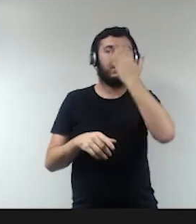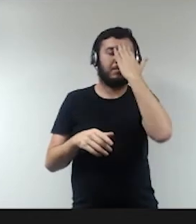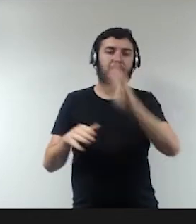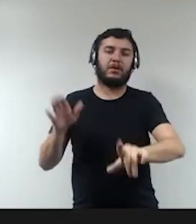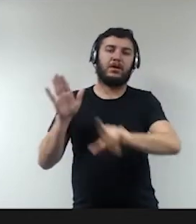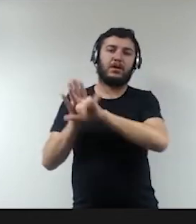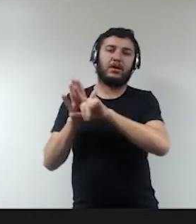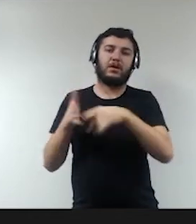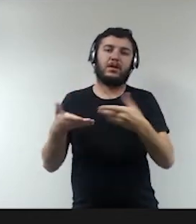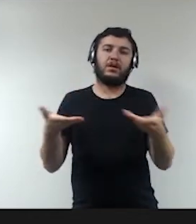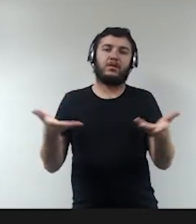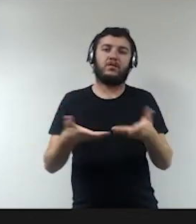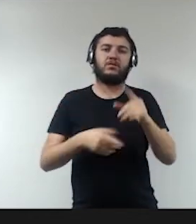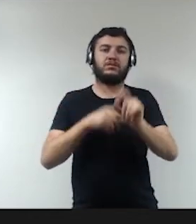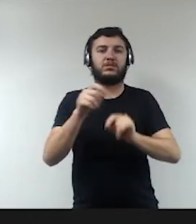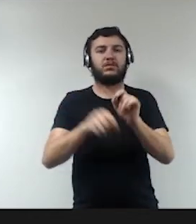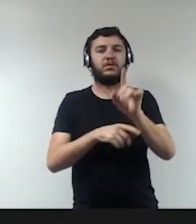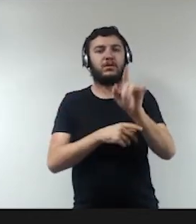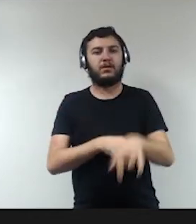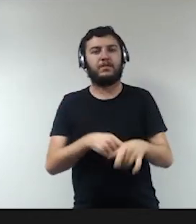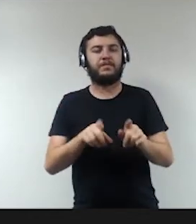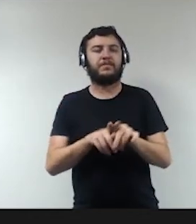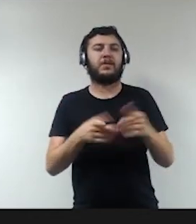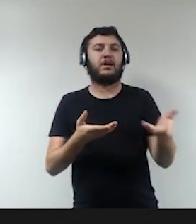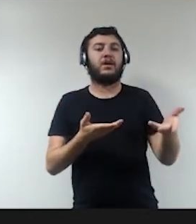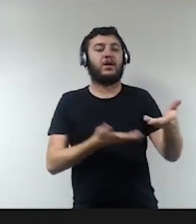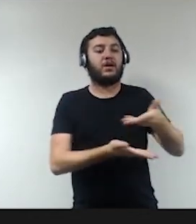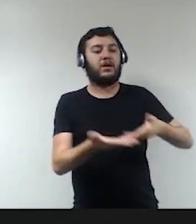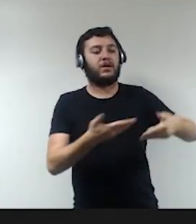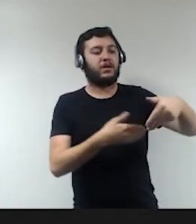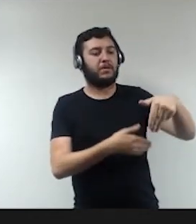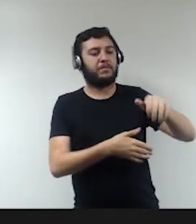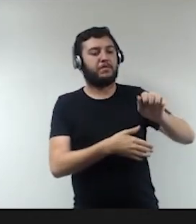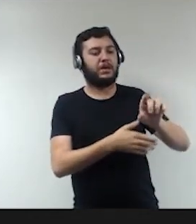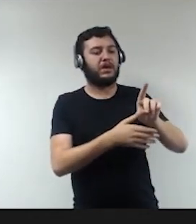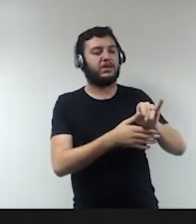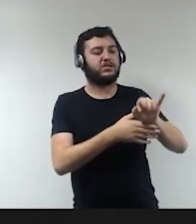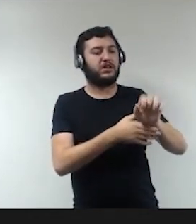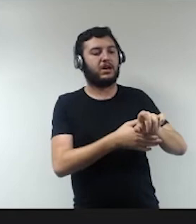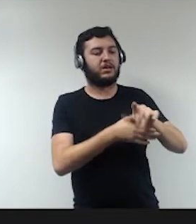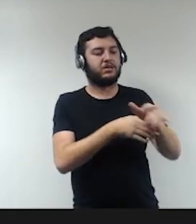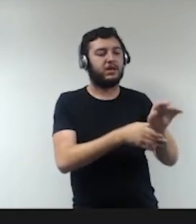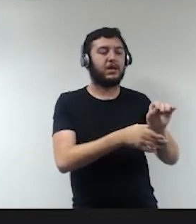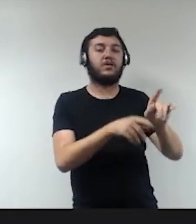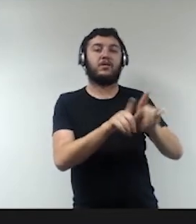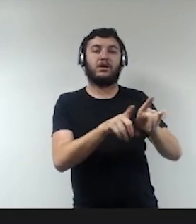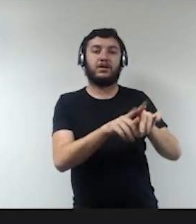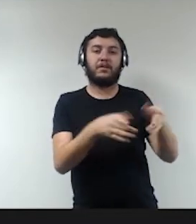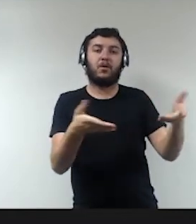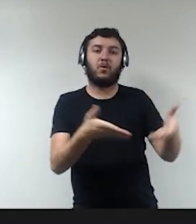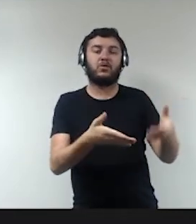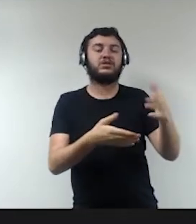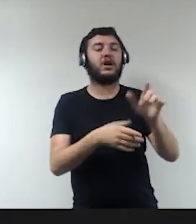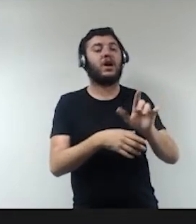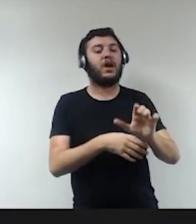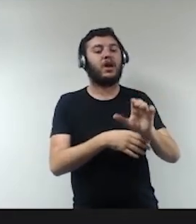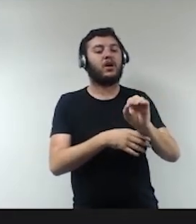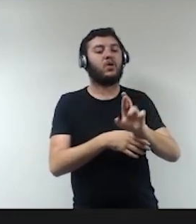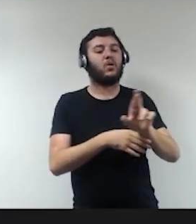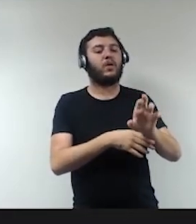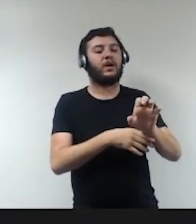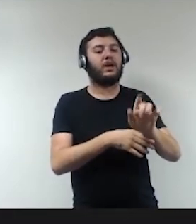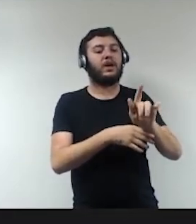temos hoje é a utilização da mediação judicial e hoje, autorizadamente pela nossa corregedoria, nós podemos fazer